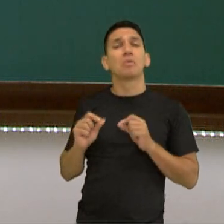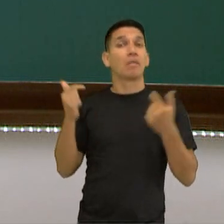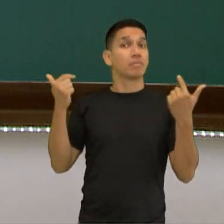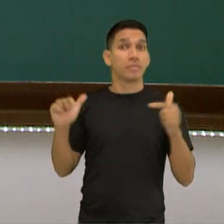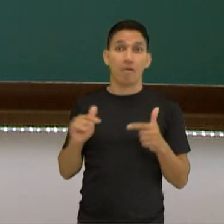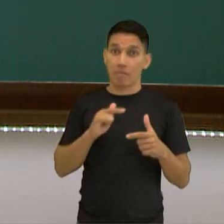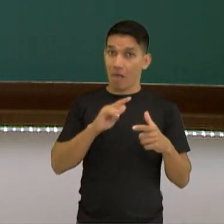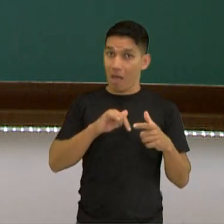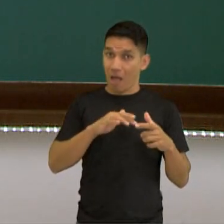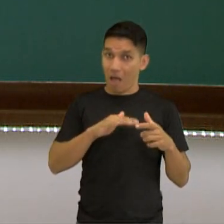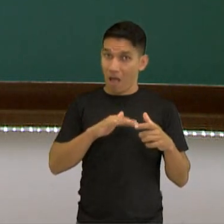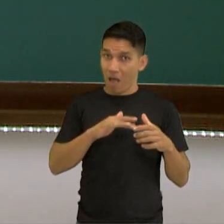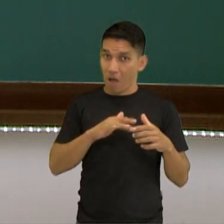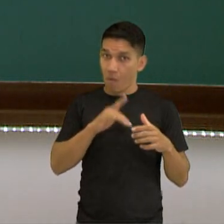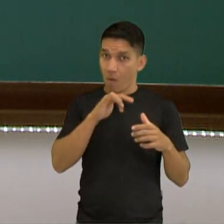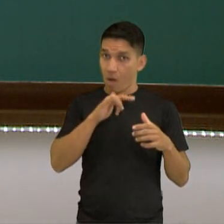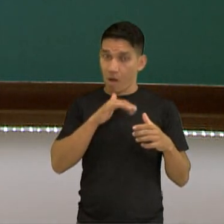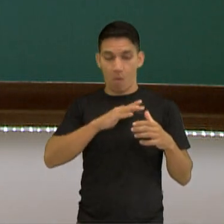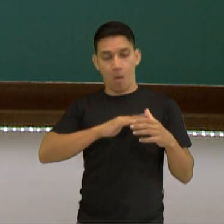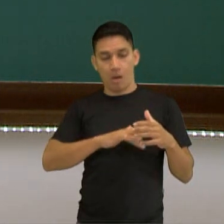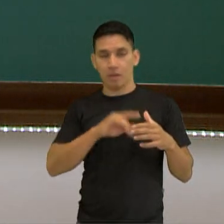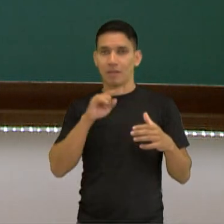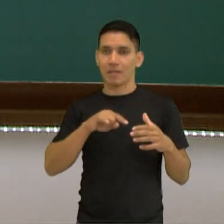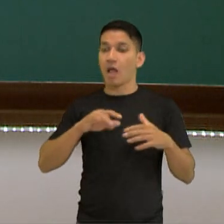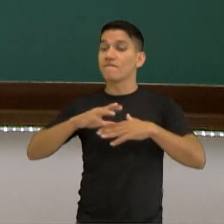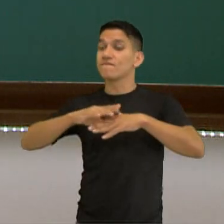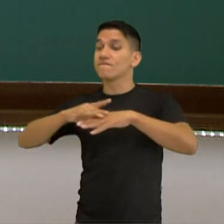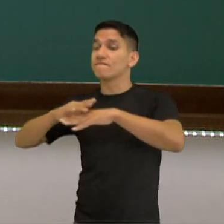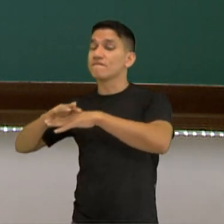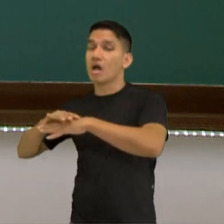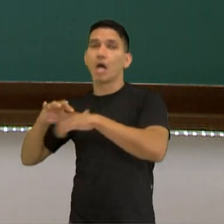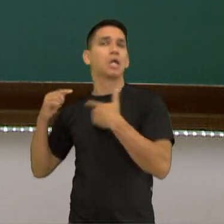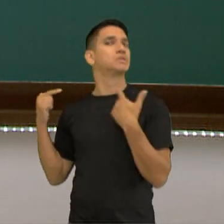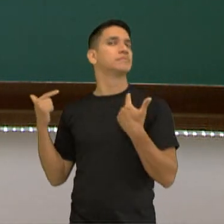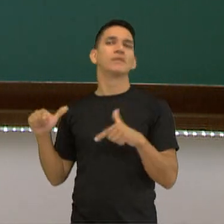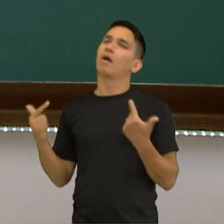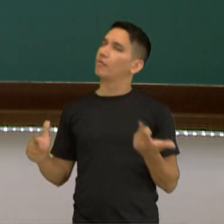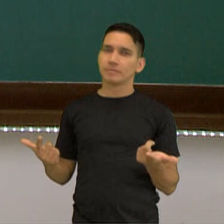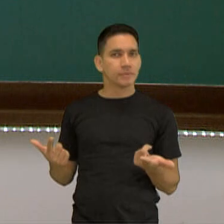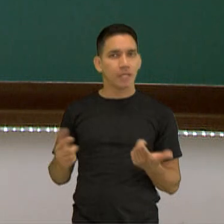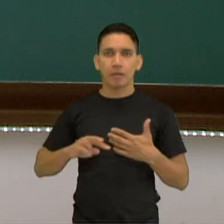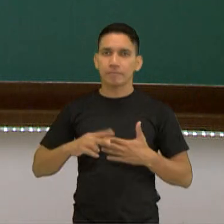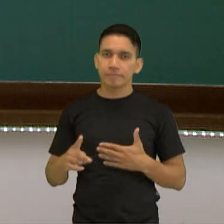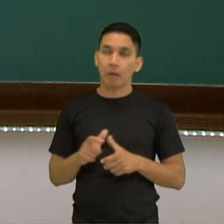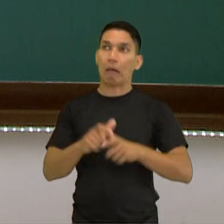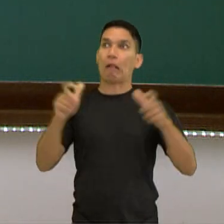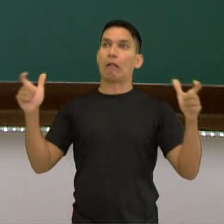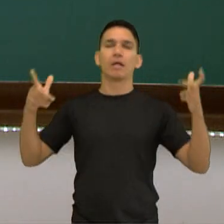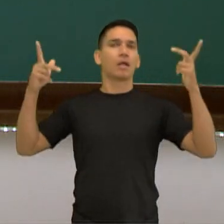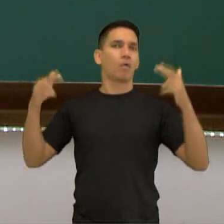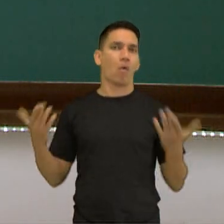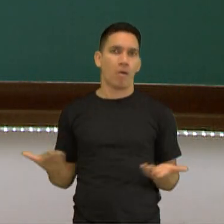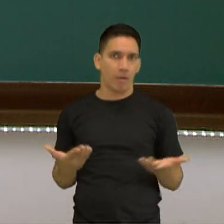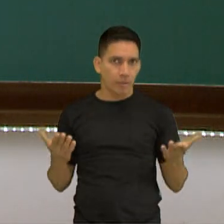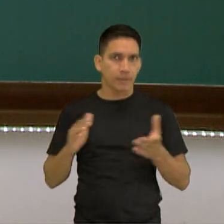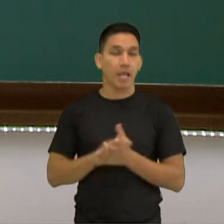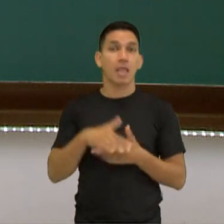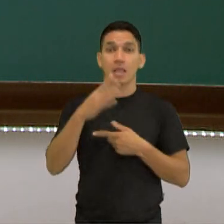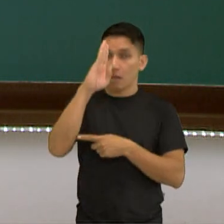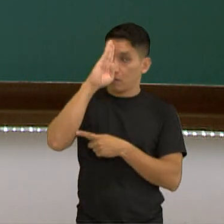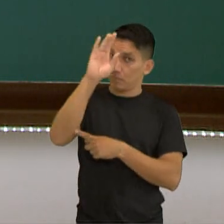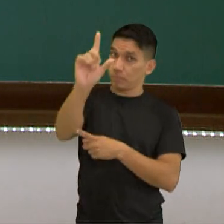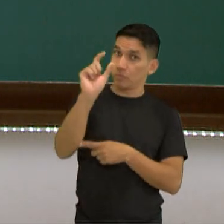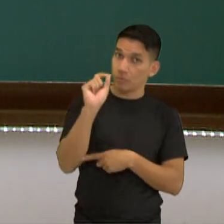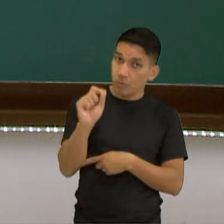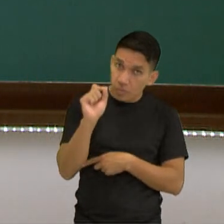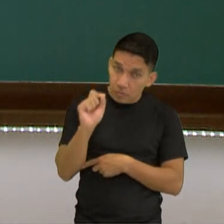baldios, essa doença ou essas doenças não vão acontecer tanto quanto está acontecendo. Então, a principal